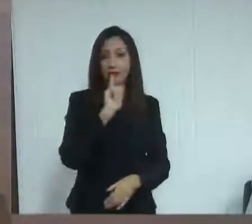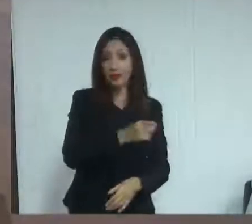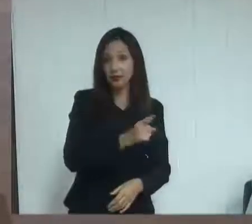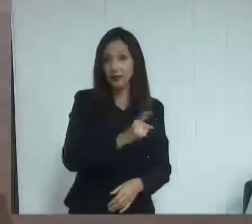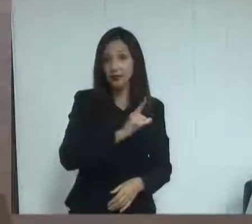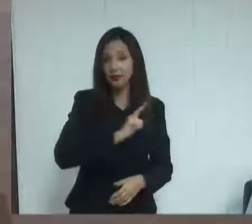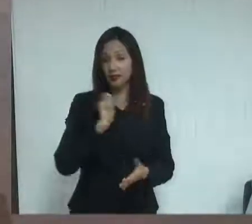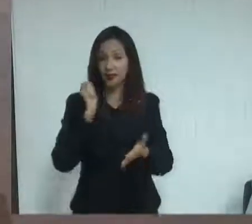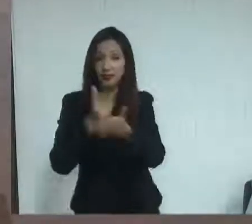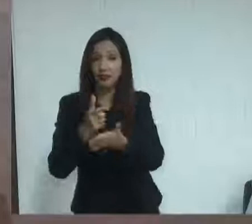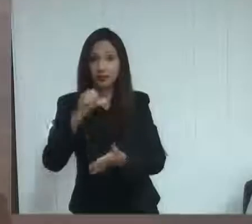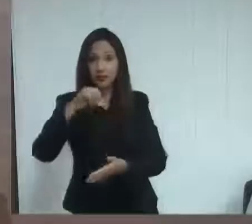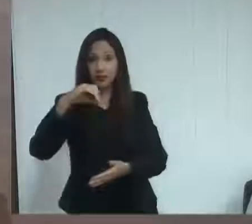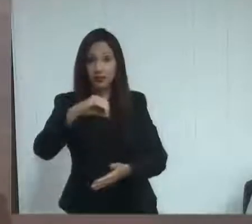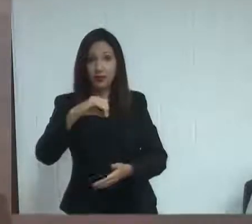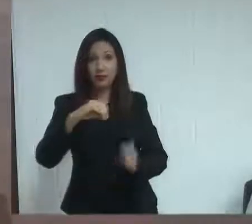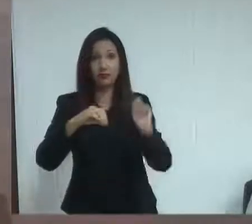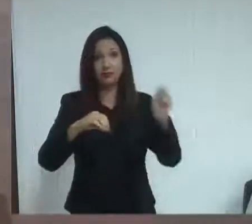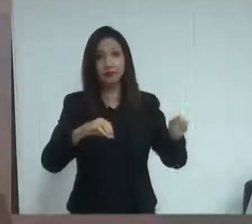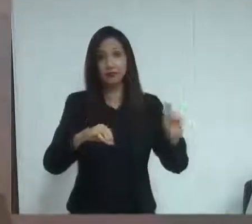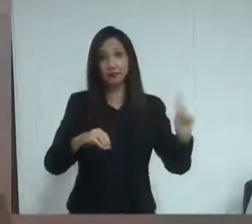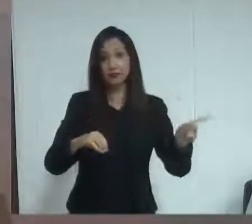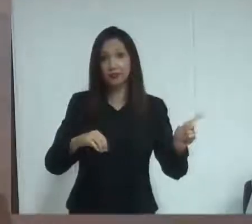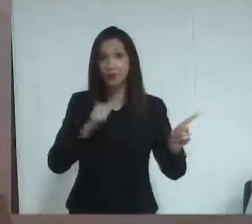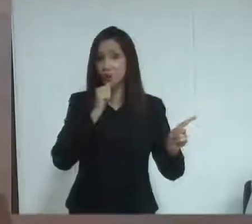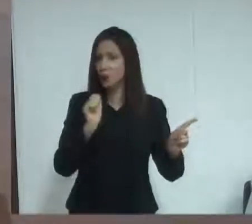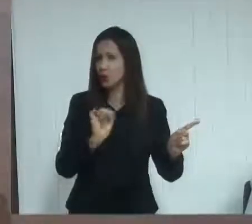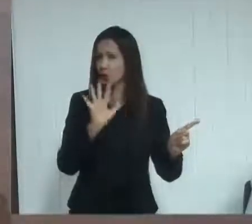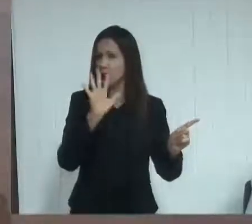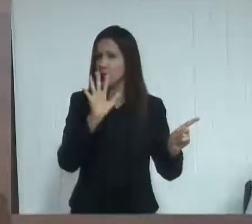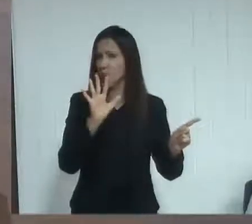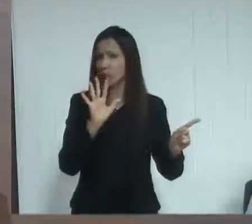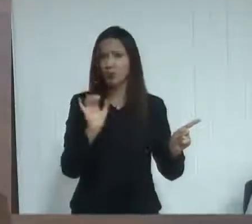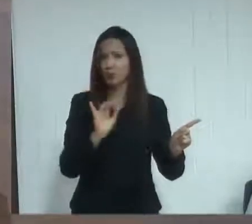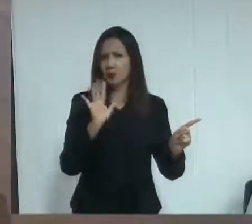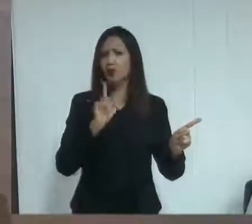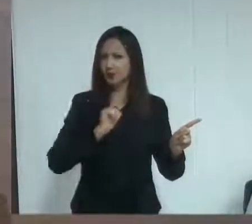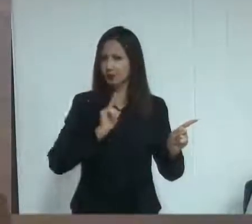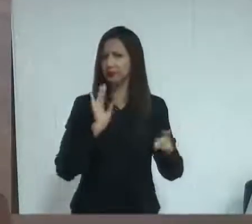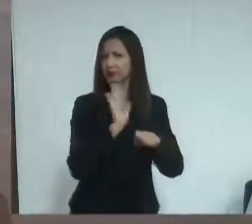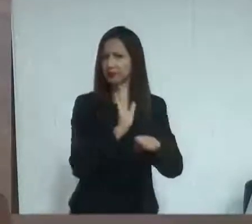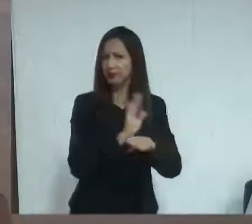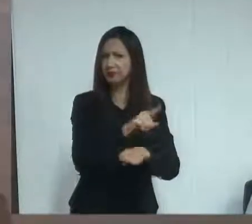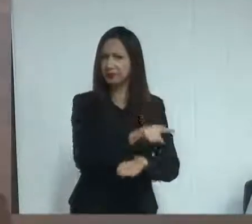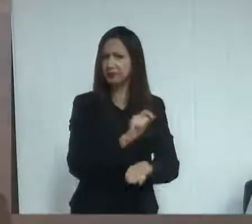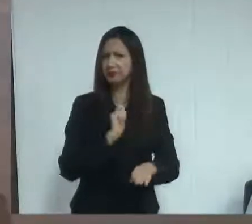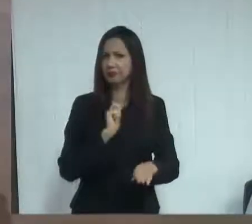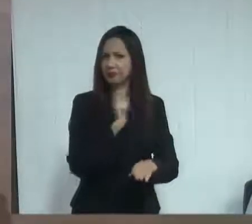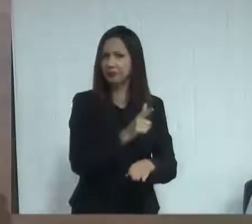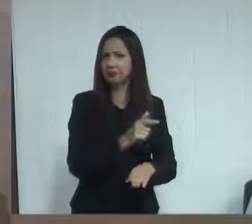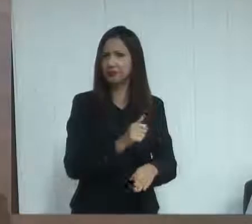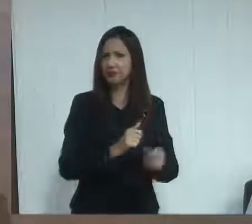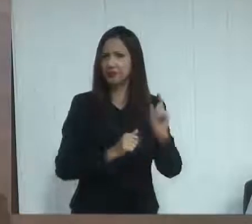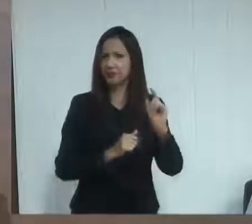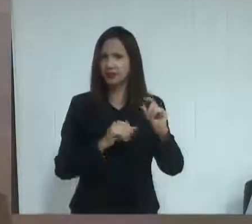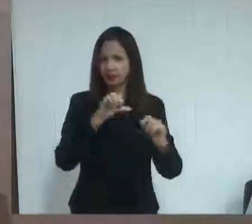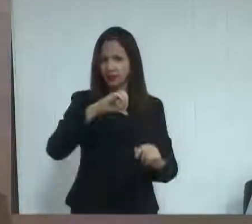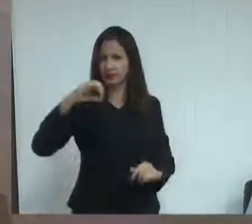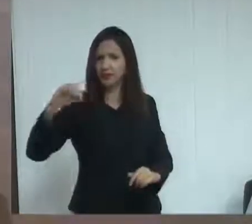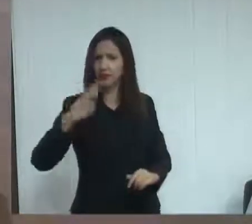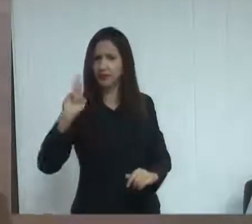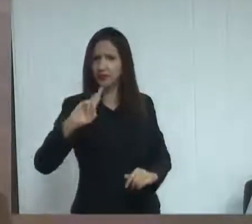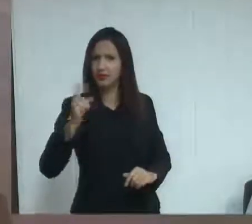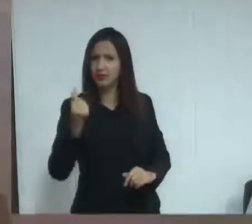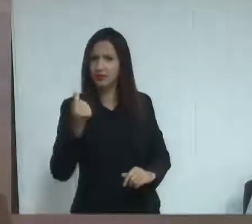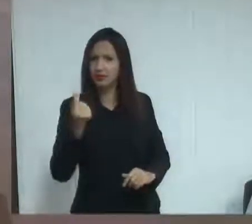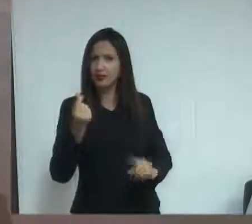pagar 900, vai pagar 1.000. Não aumentou, né? Ele vai ter o benefício para pagar os R$900, no caso, custando